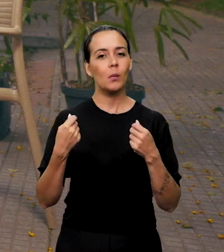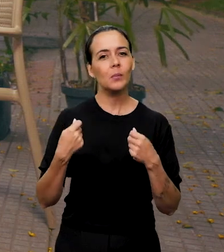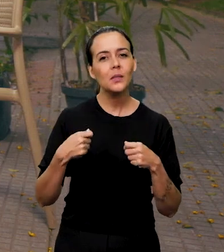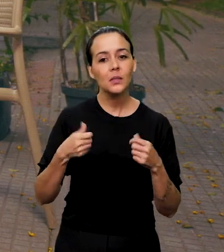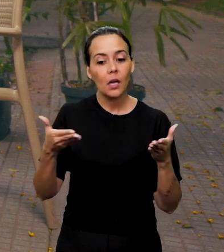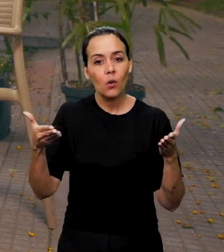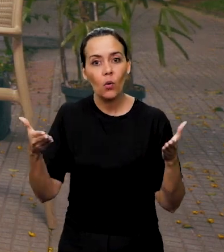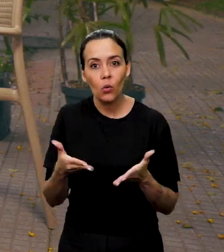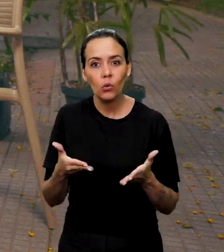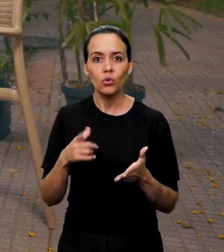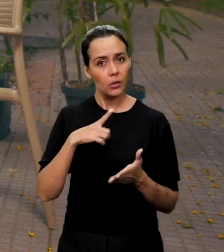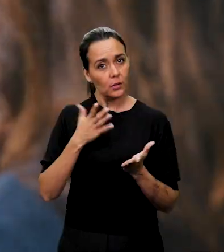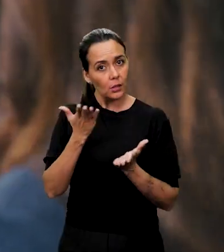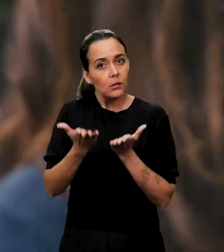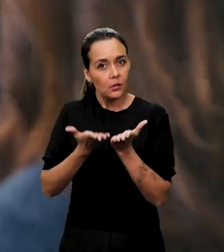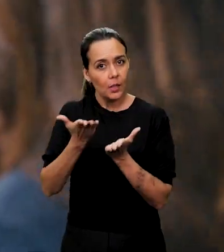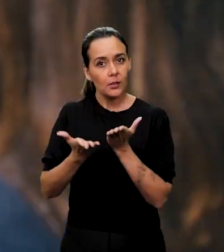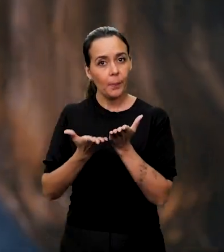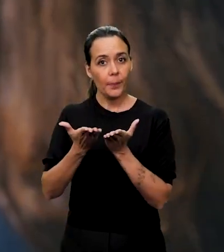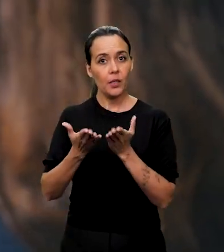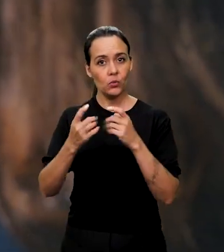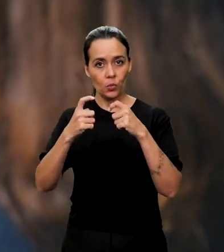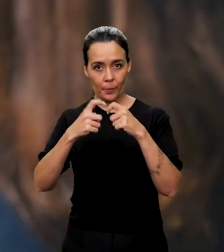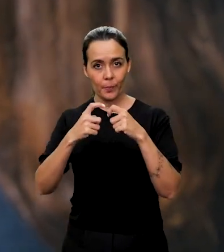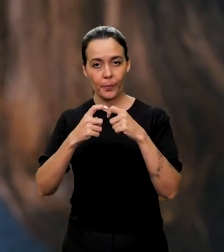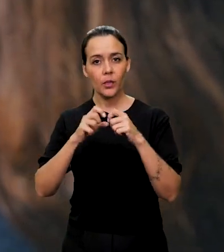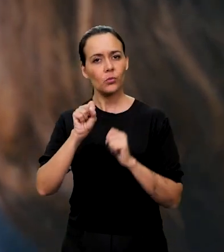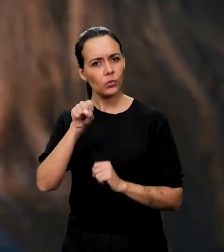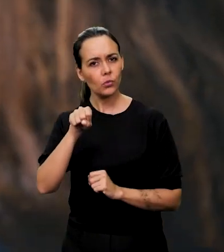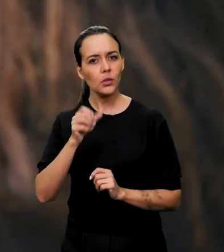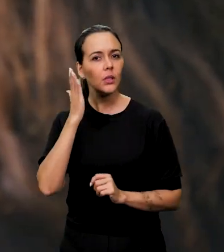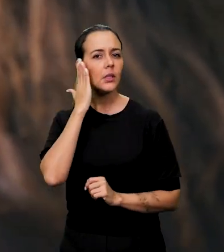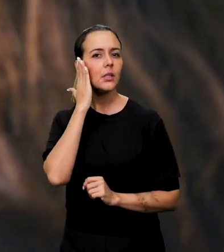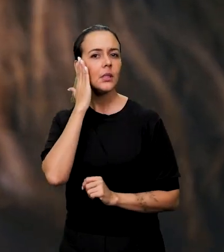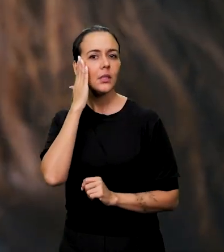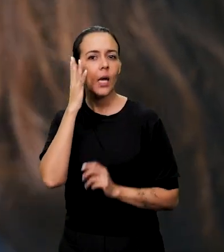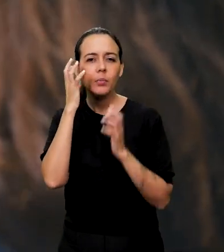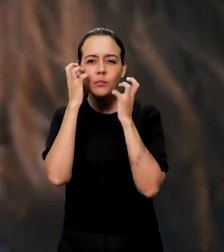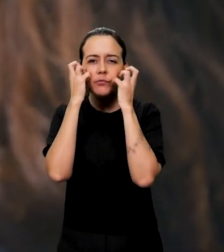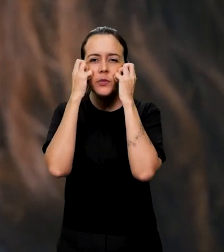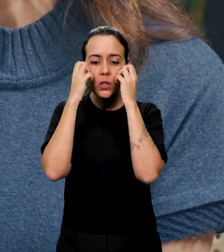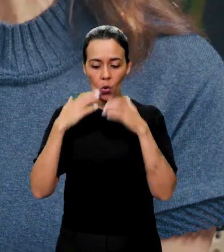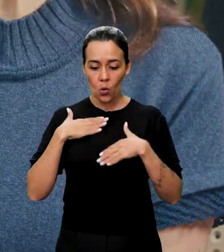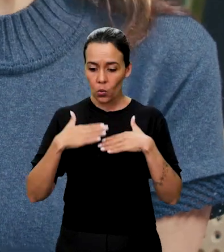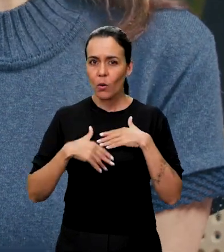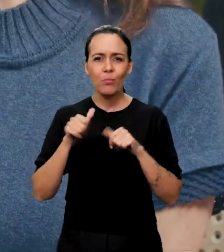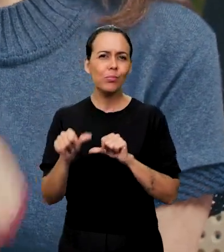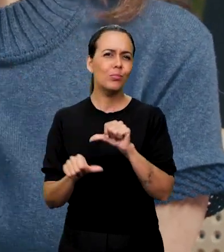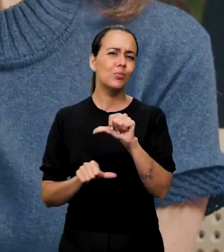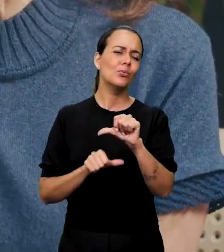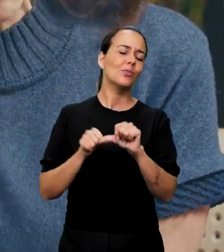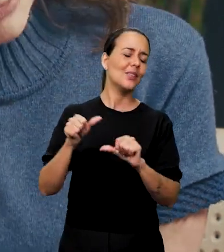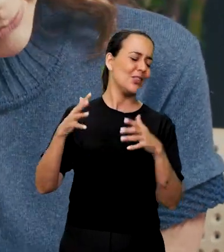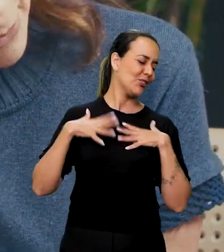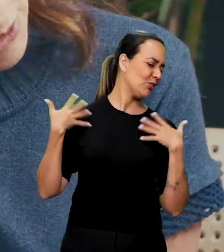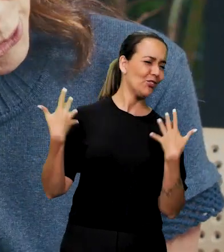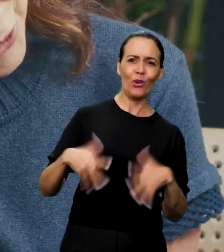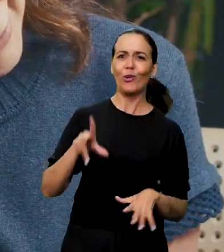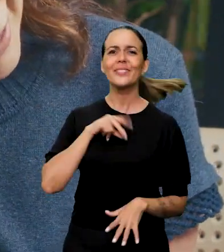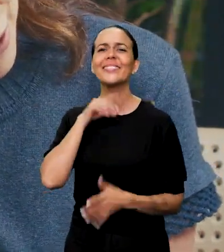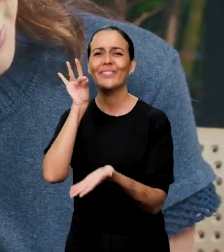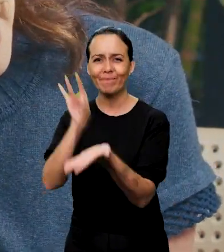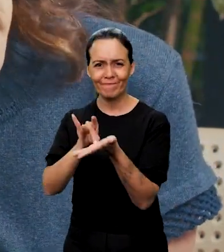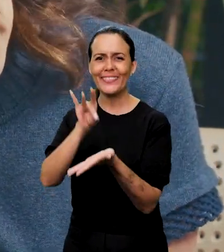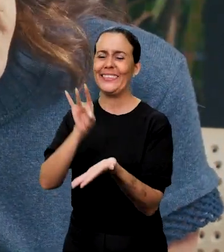de tratamento na área médica. Existe uma diferença. A gente sabe que com o envelhecimento o corpo da mulher ele muda. Nossa Senhora, como muda, pelo amor